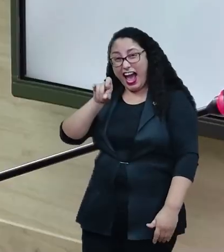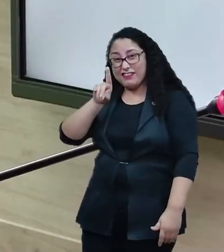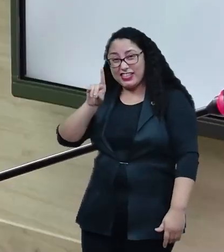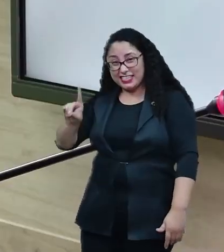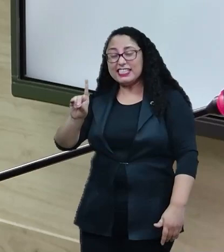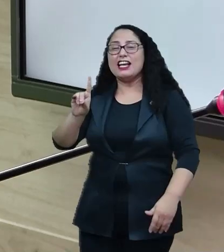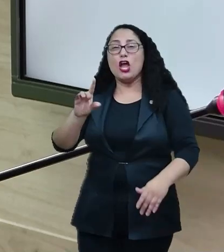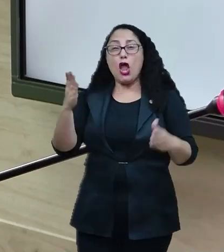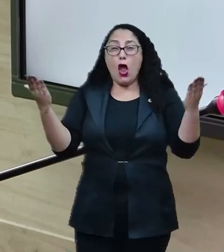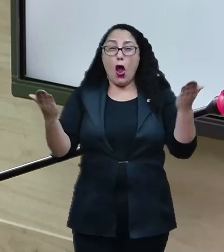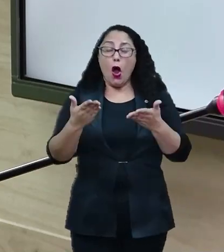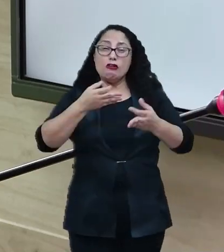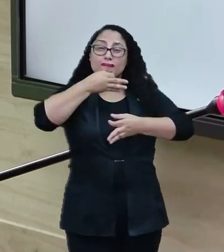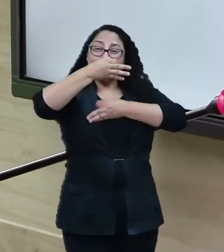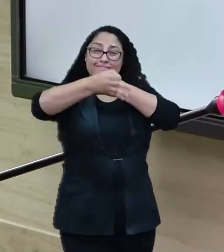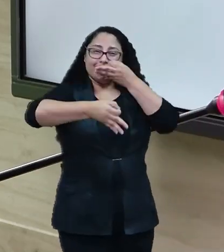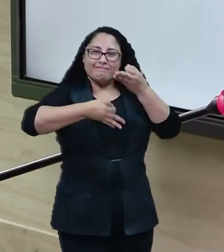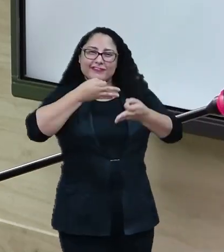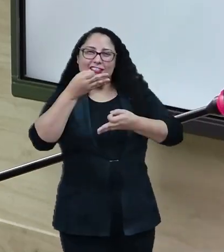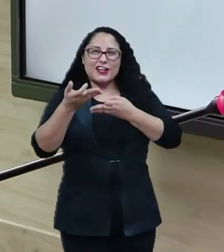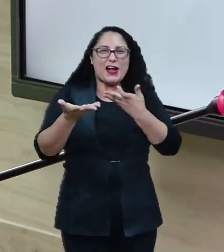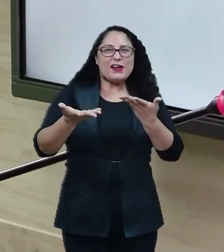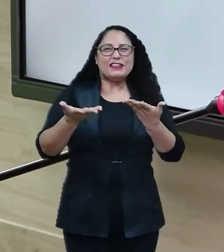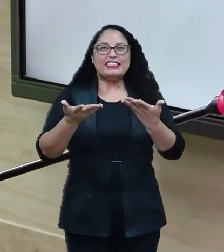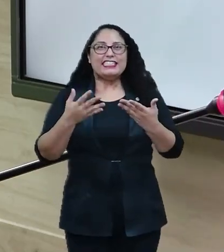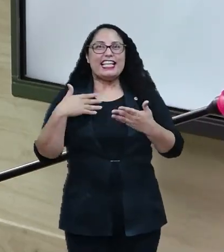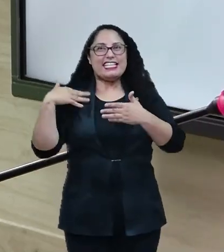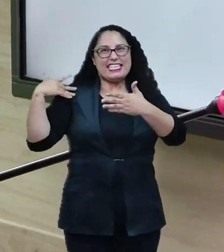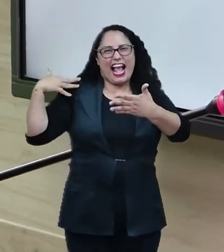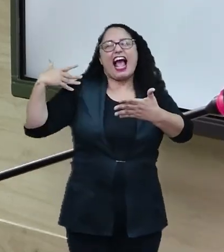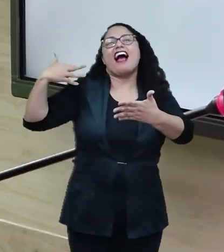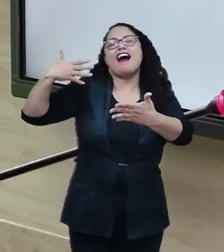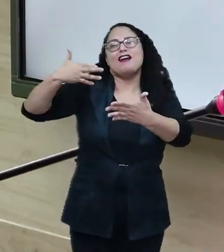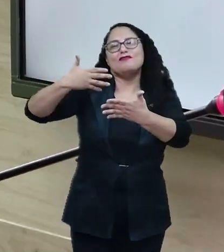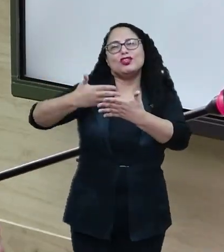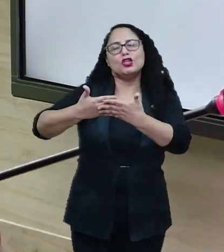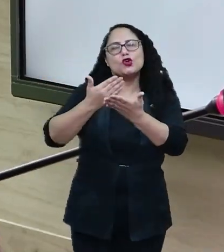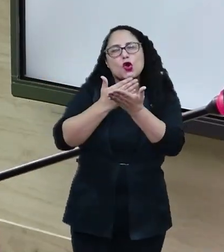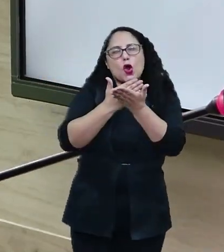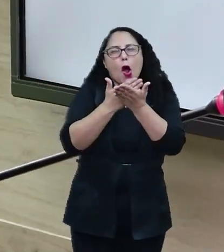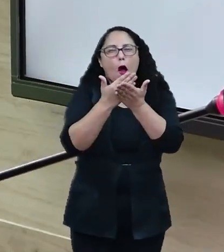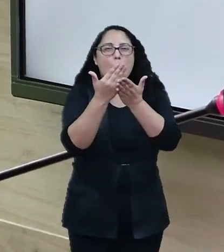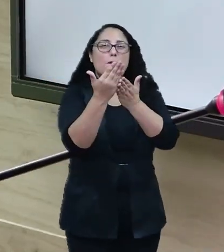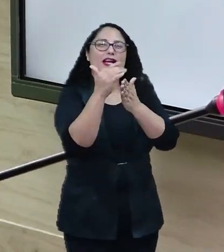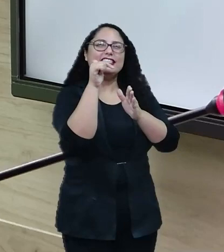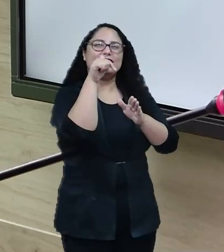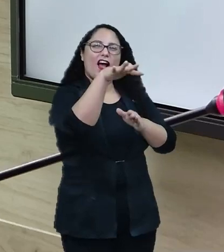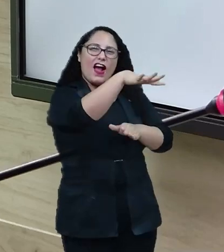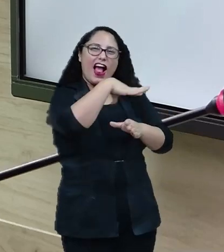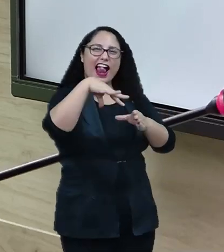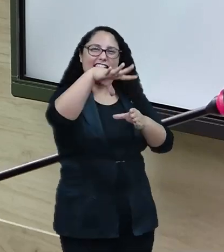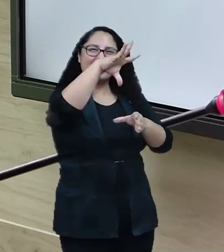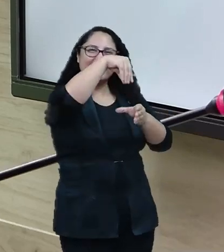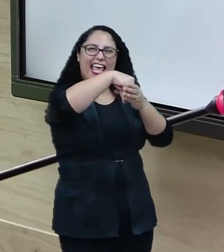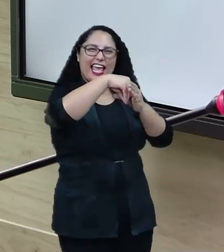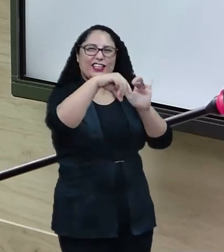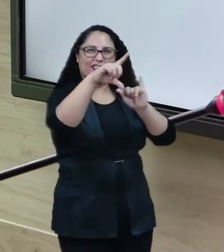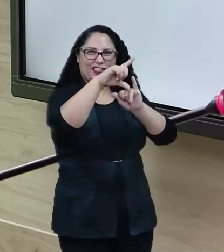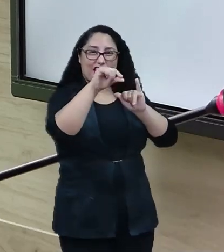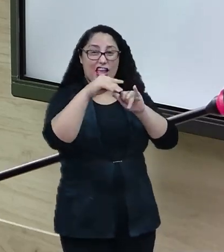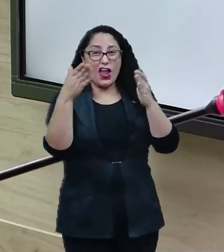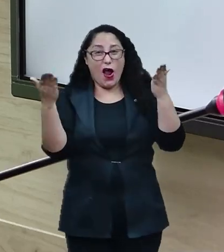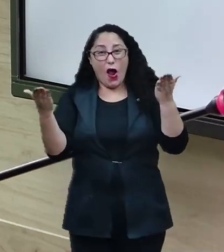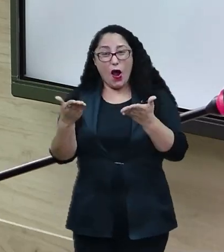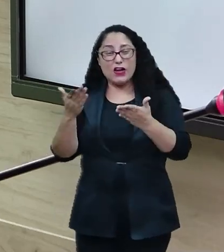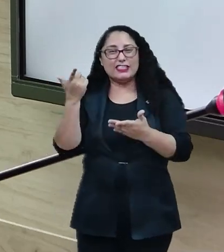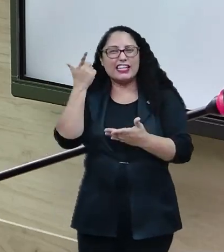hoje estava dando depoimento dessa trajetória que começou, né, dentro do Instituto Federal e hoje